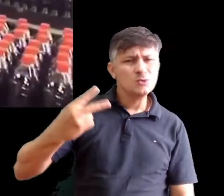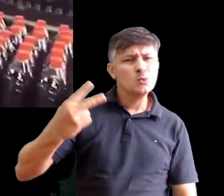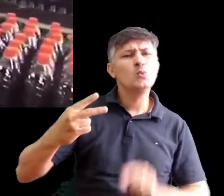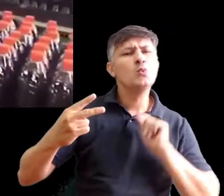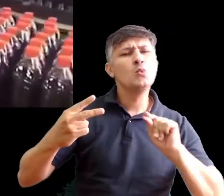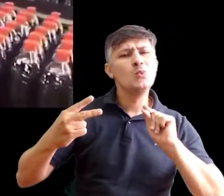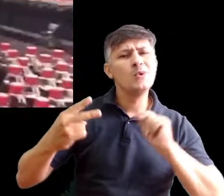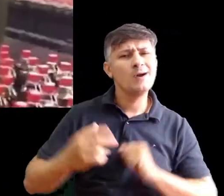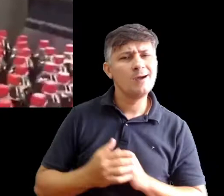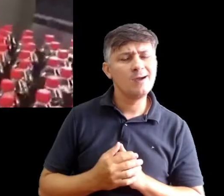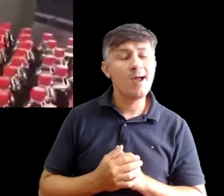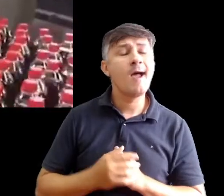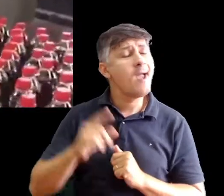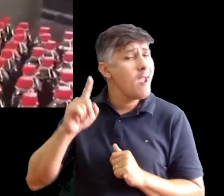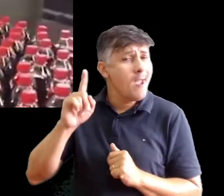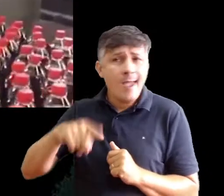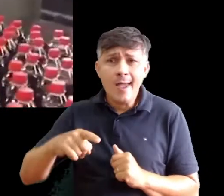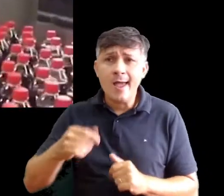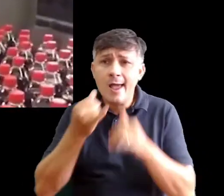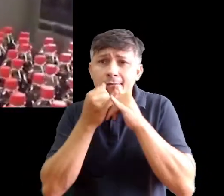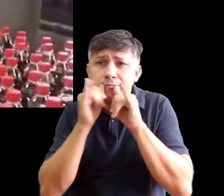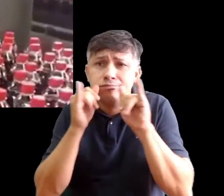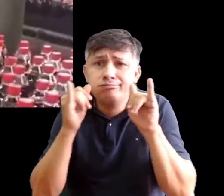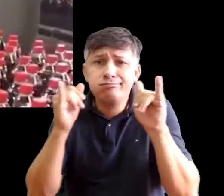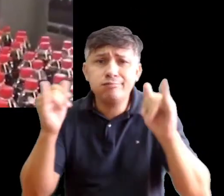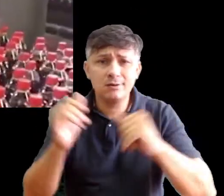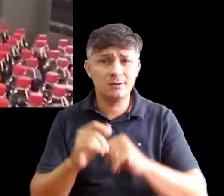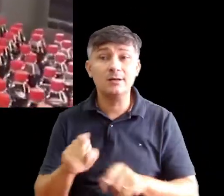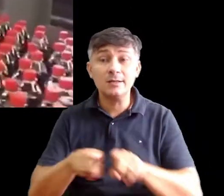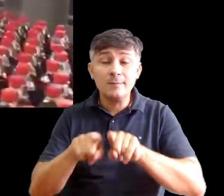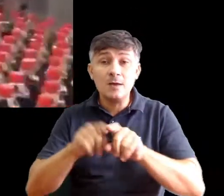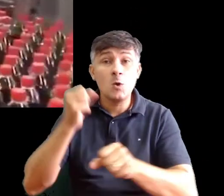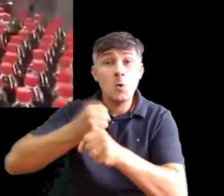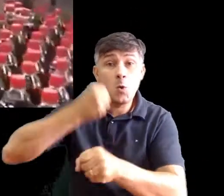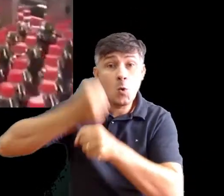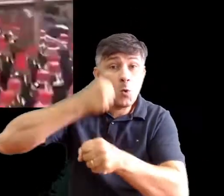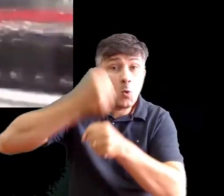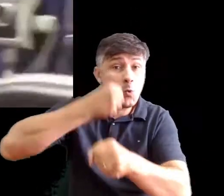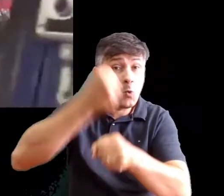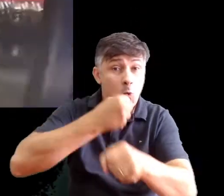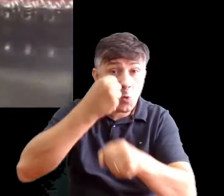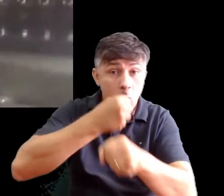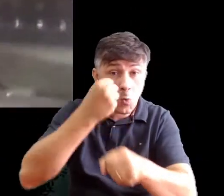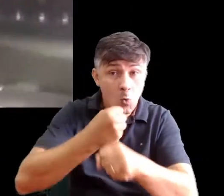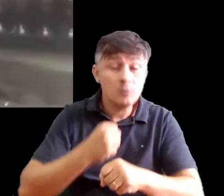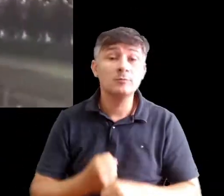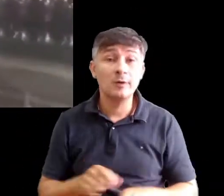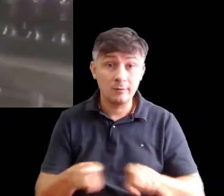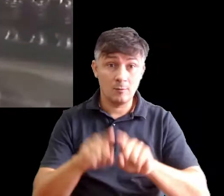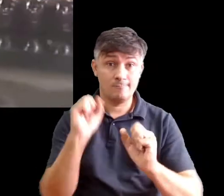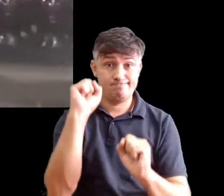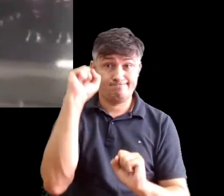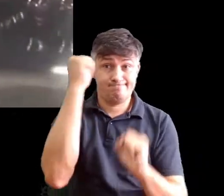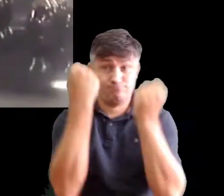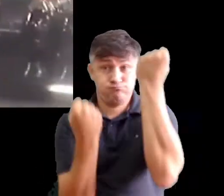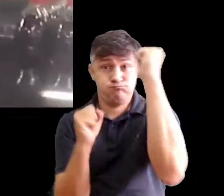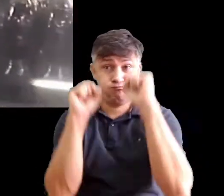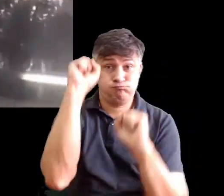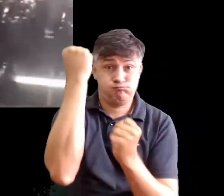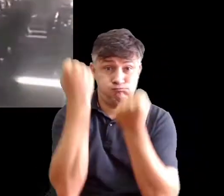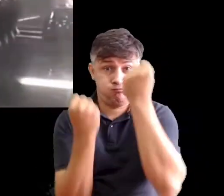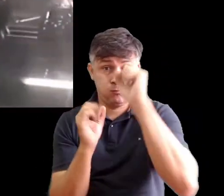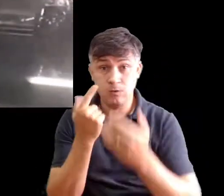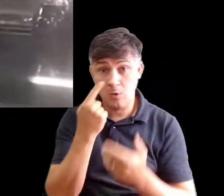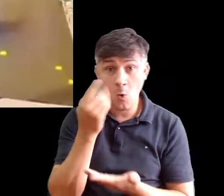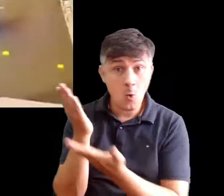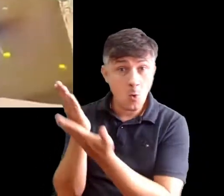secundário compreende a geração de energia, a construção civil e, principalmente, a indústria. Nesse